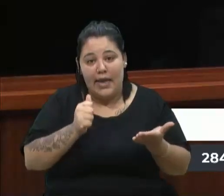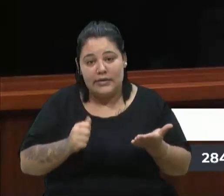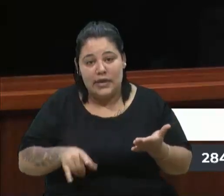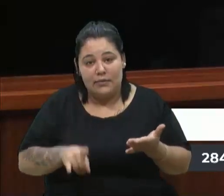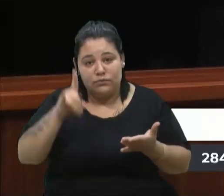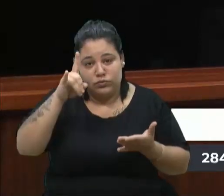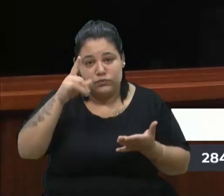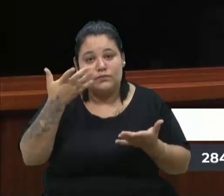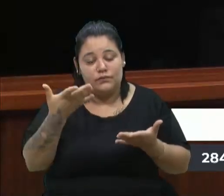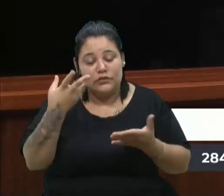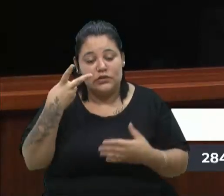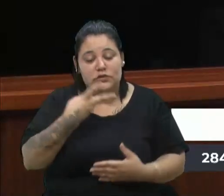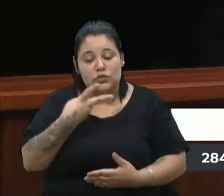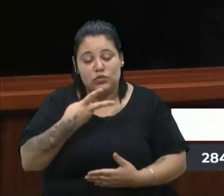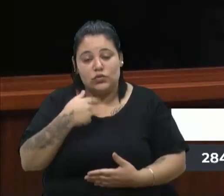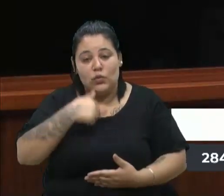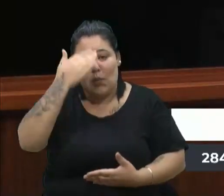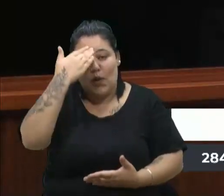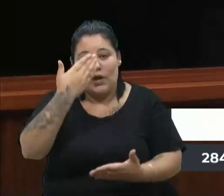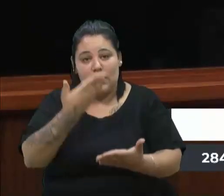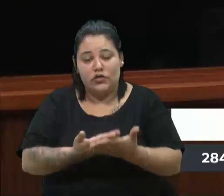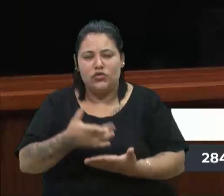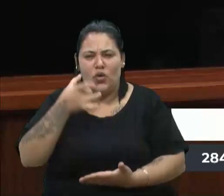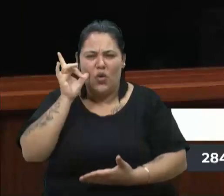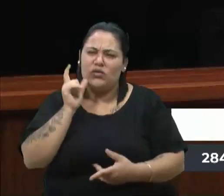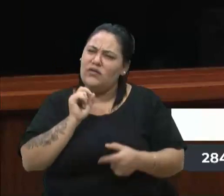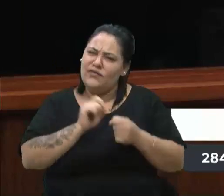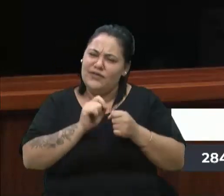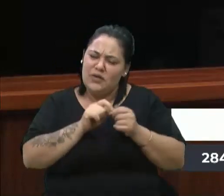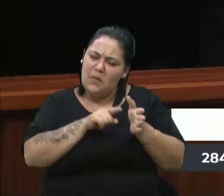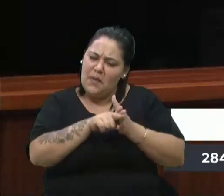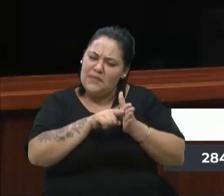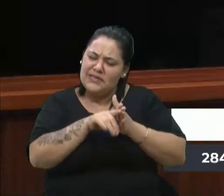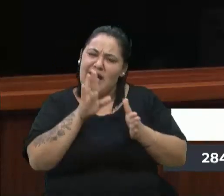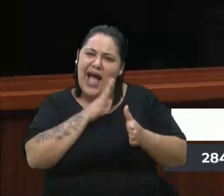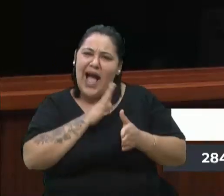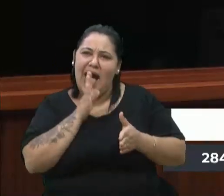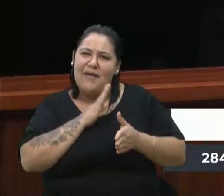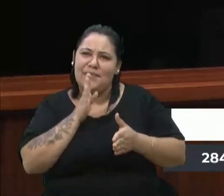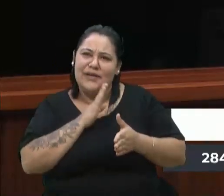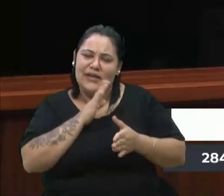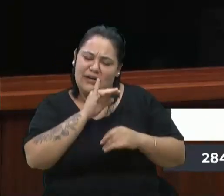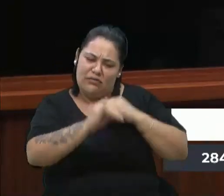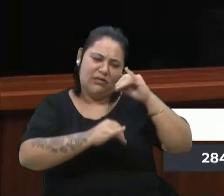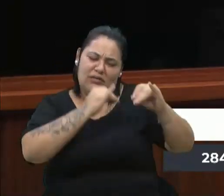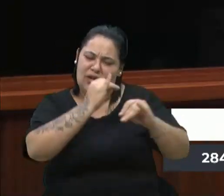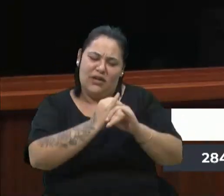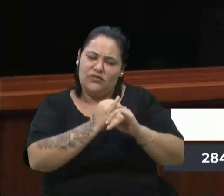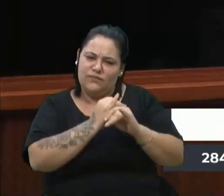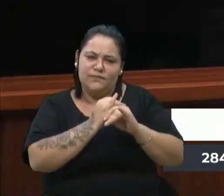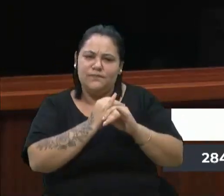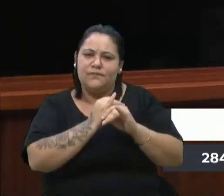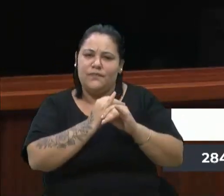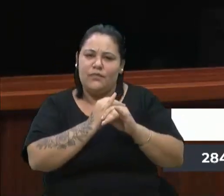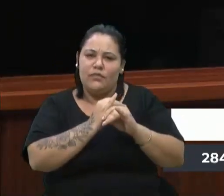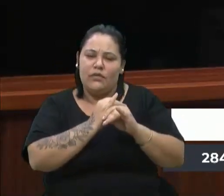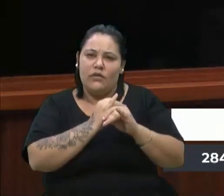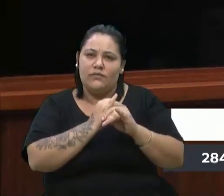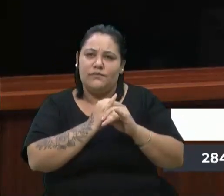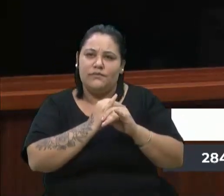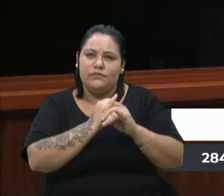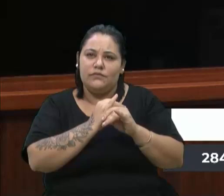Segundo, eu acredito, ontem eu fiz uma pesquisa rápida na internet e veio